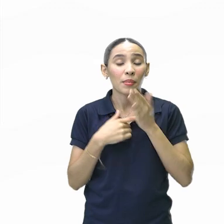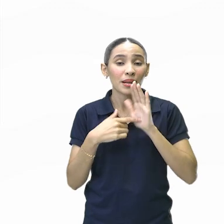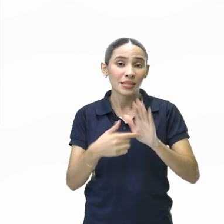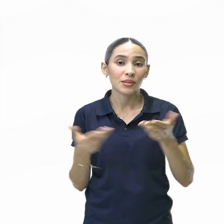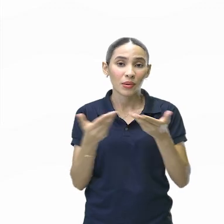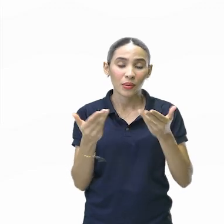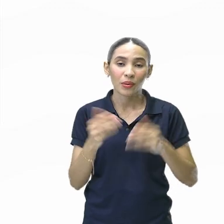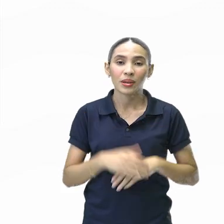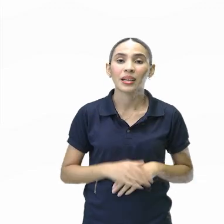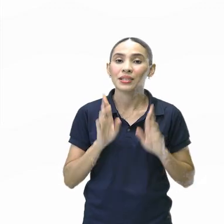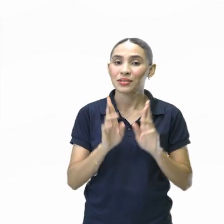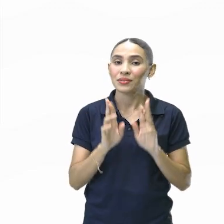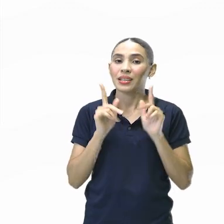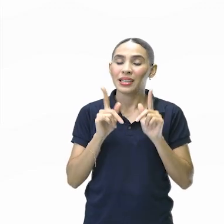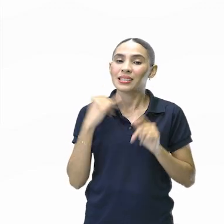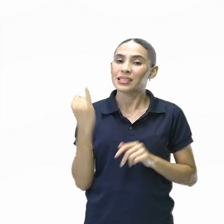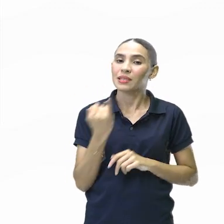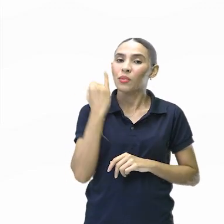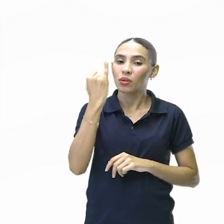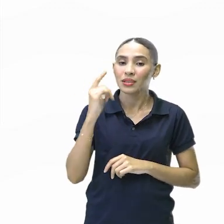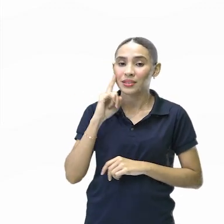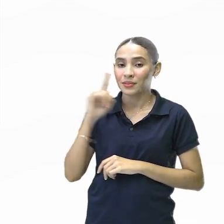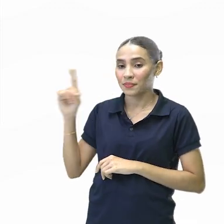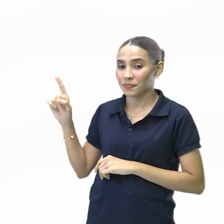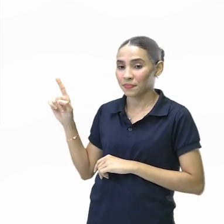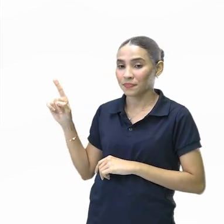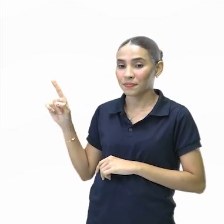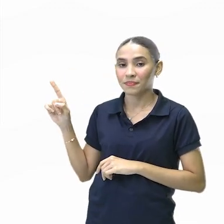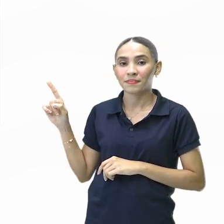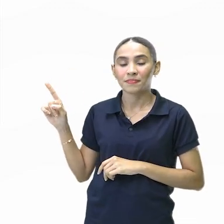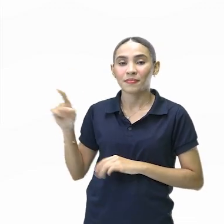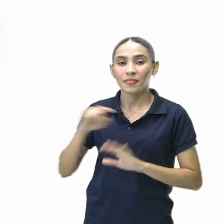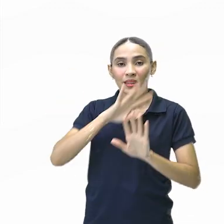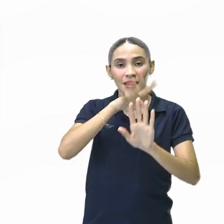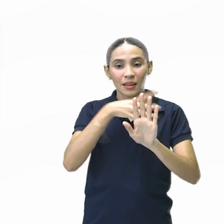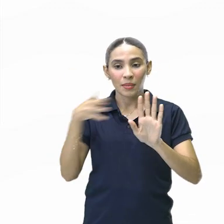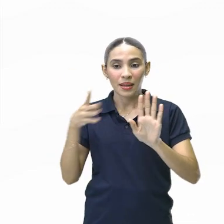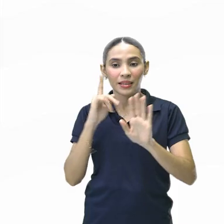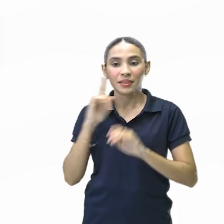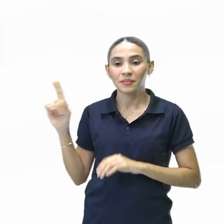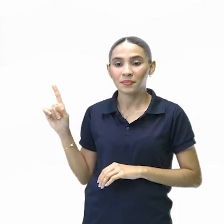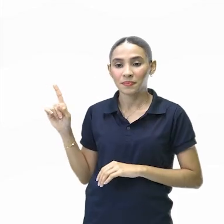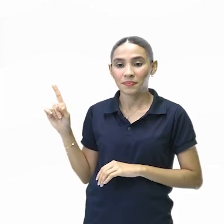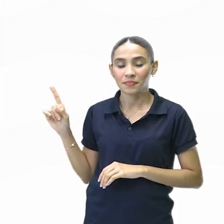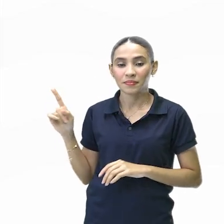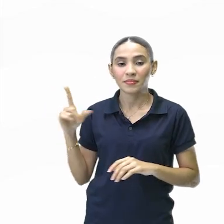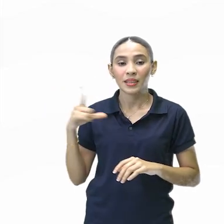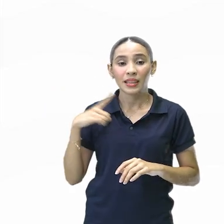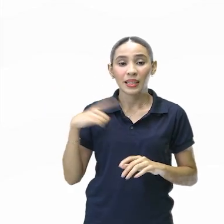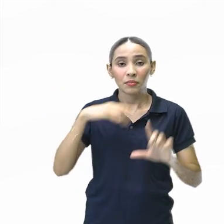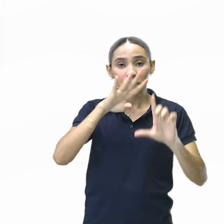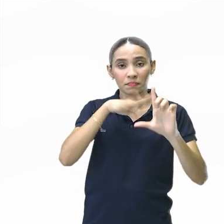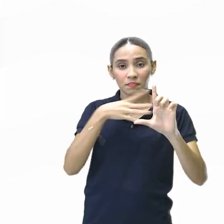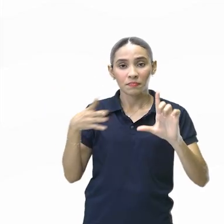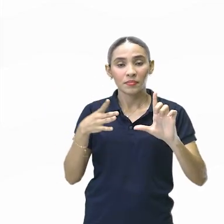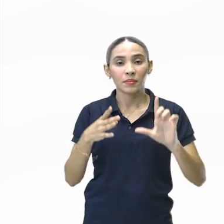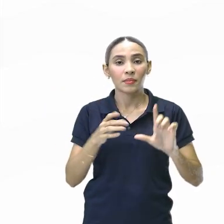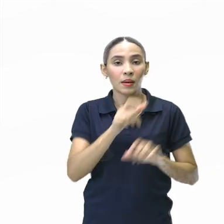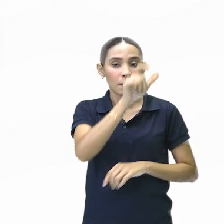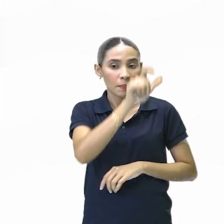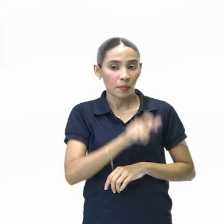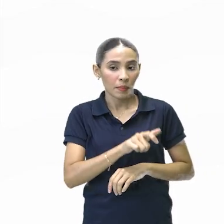para vocês, né, as diferenças fundamentais através dessa tabelinha aí. Nós temos na